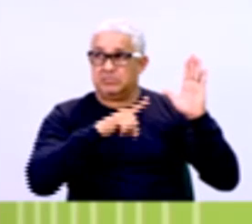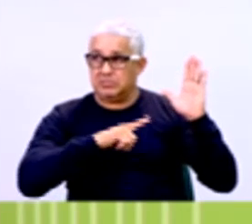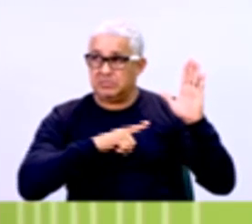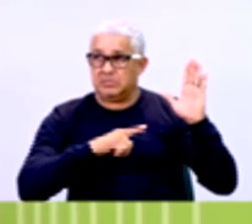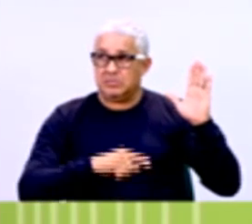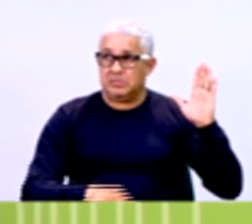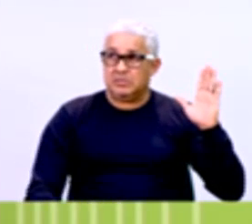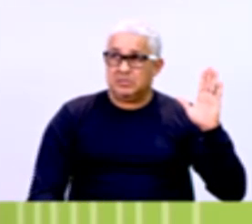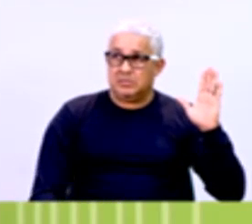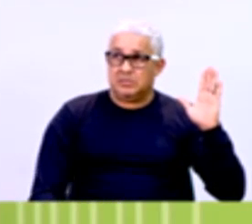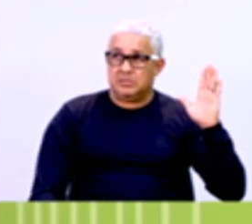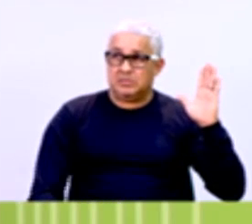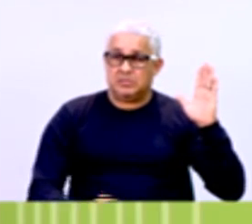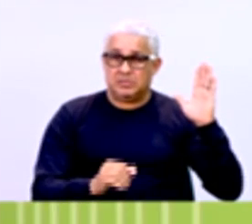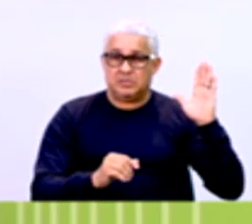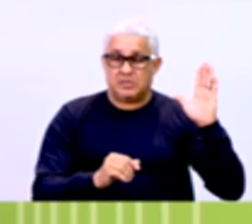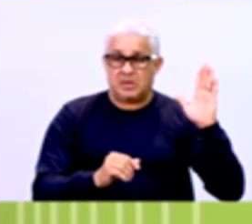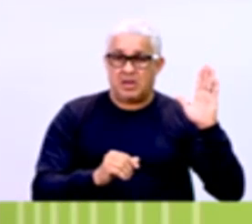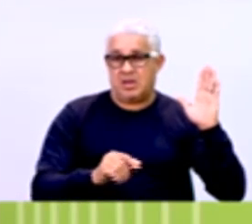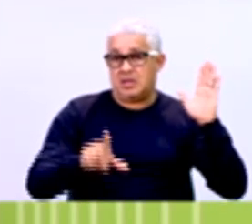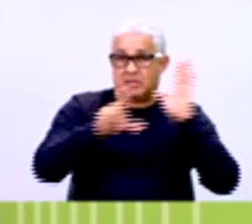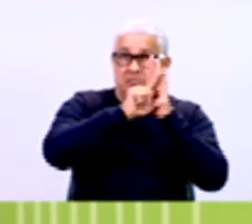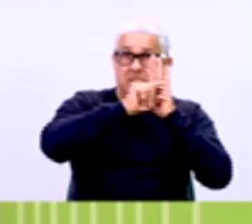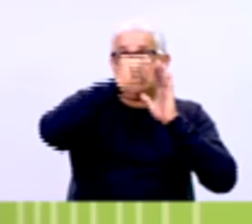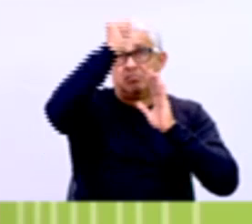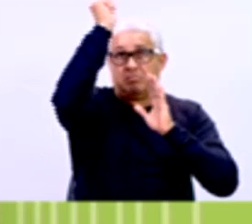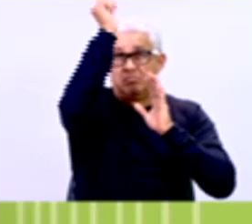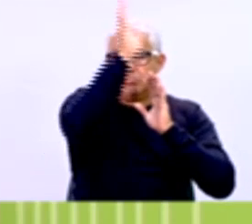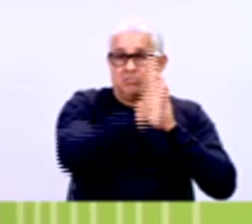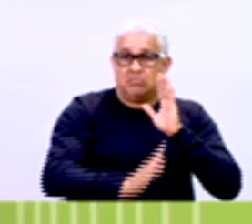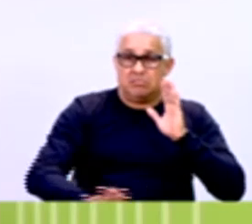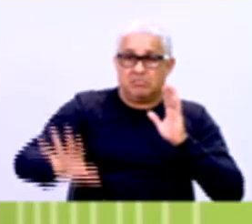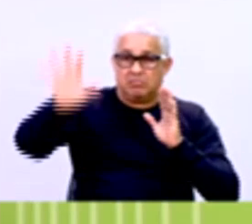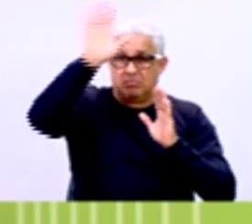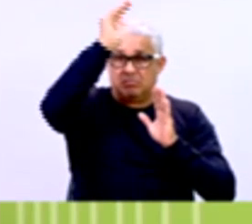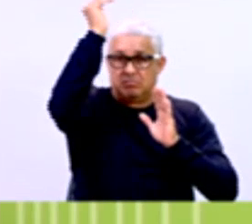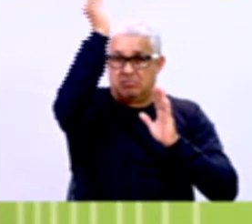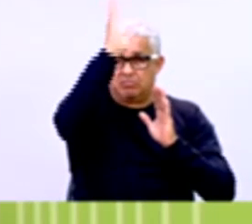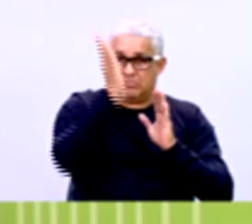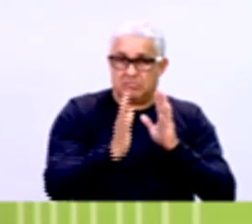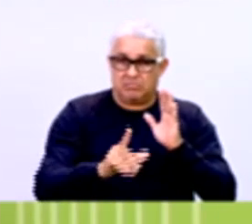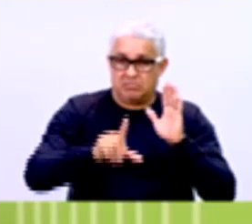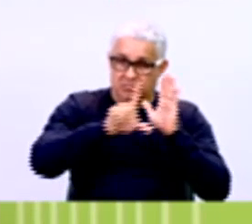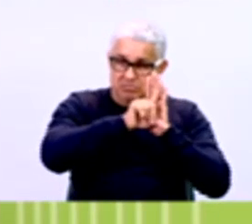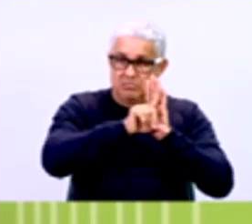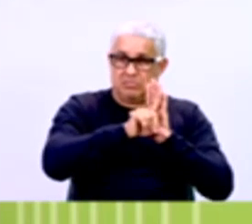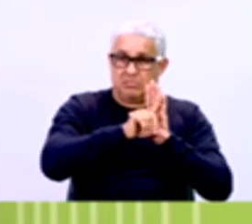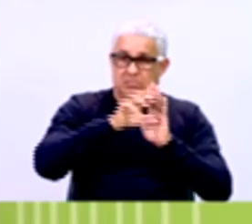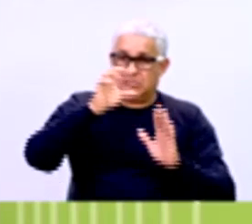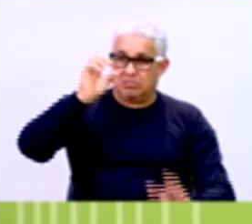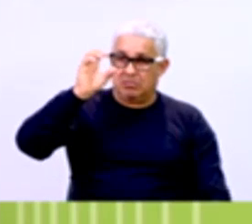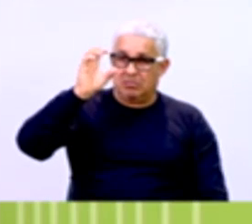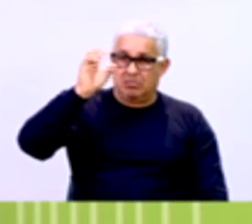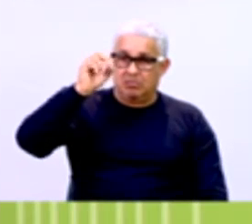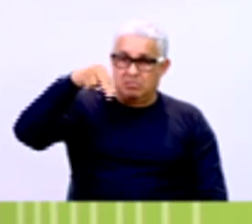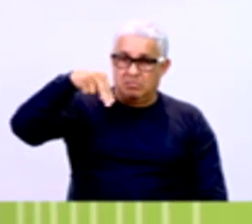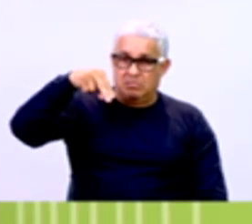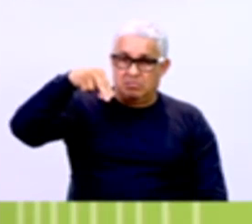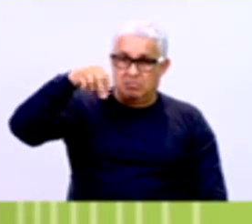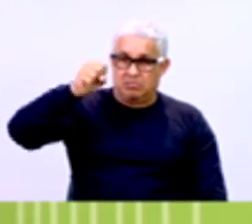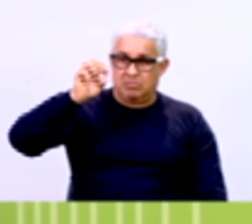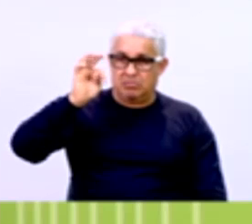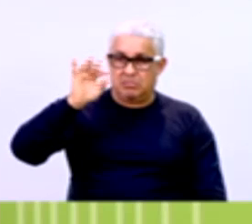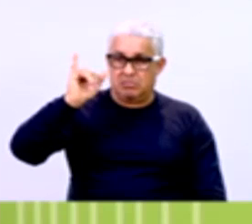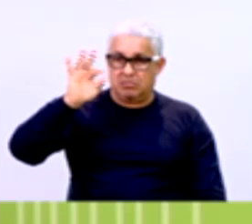no ápice a Constituição Federal, né, a Carta Magna do nosso país, fala sobre, no seu